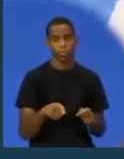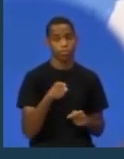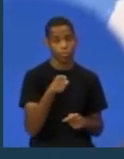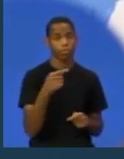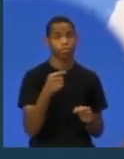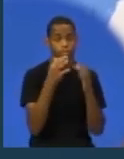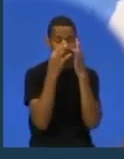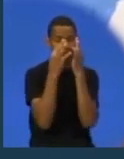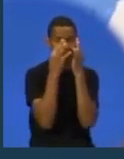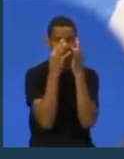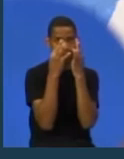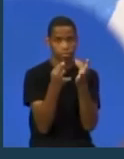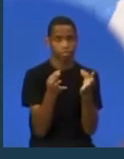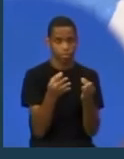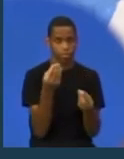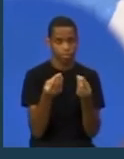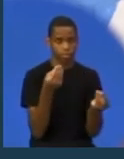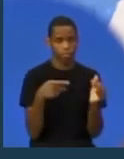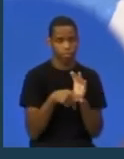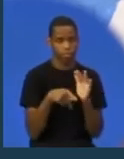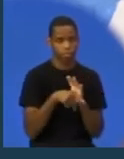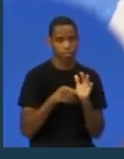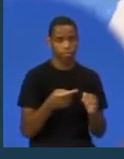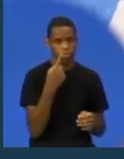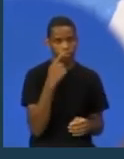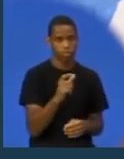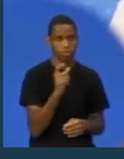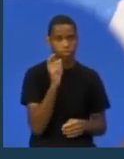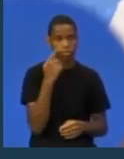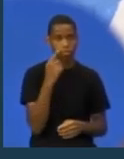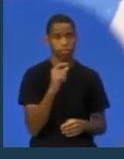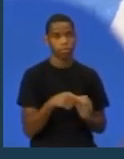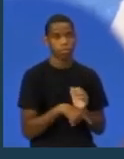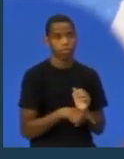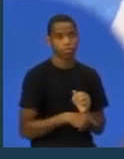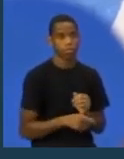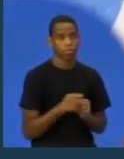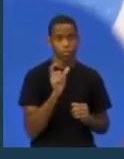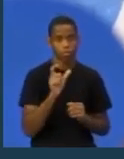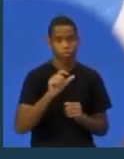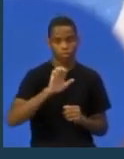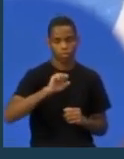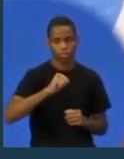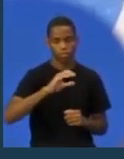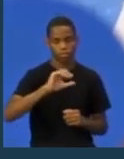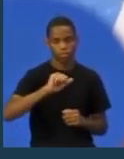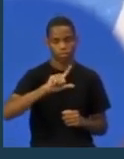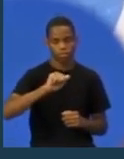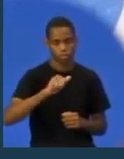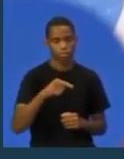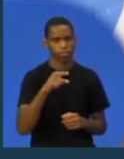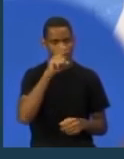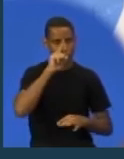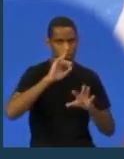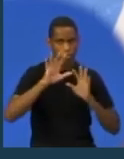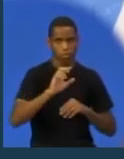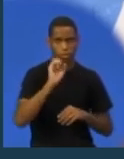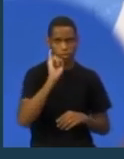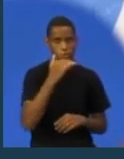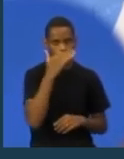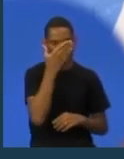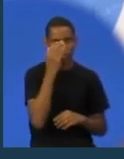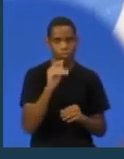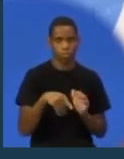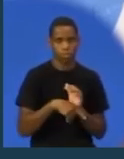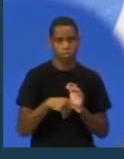um cuidado especial em relação a essa palavra, em relação ao termo escala. Cuidado, se você optar por